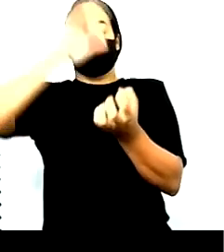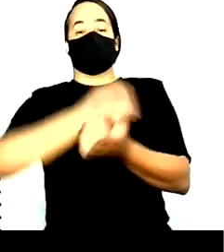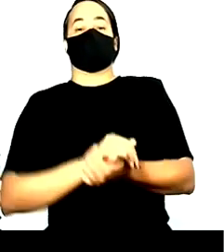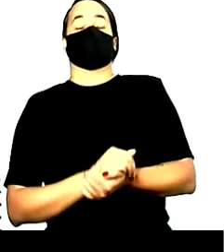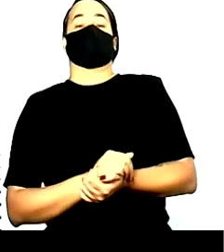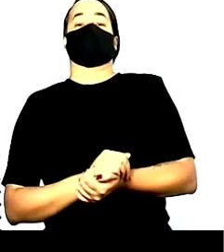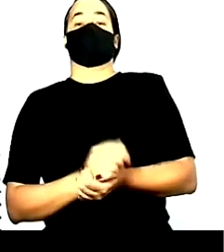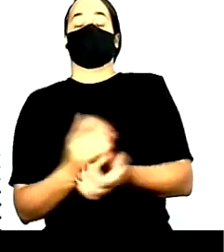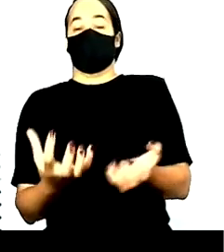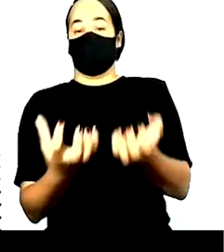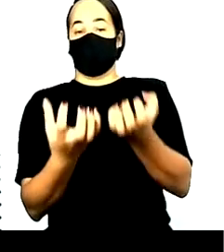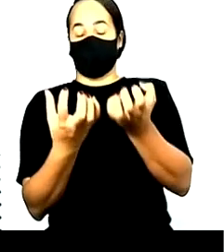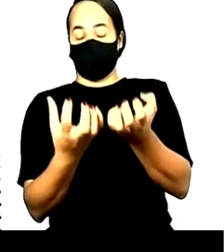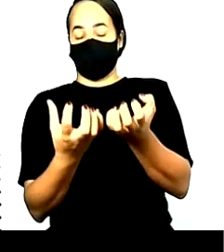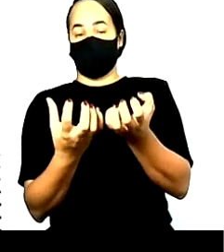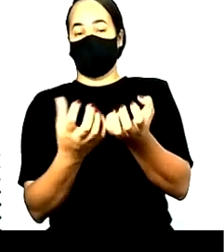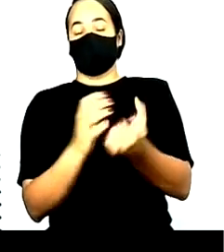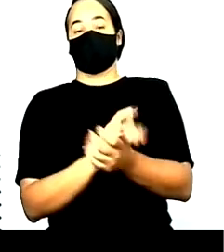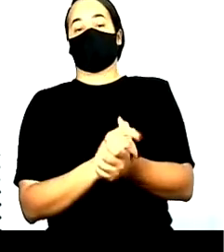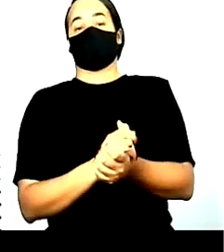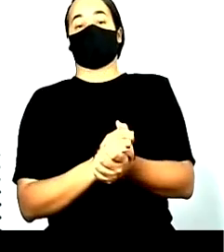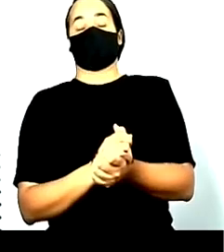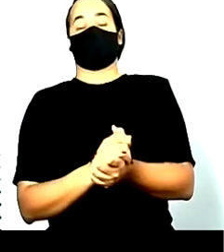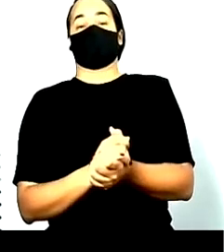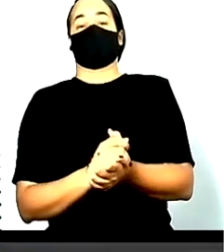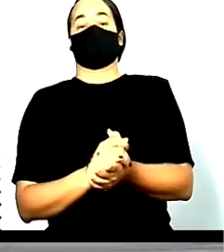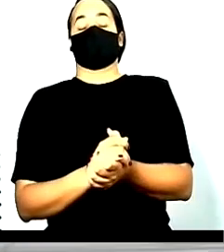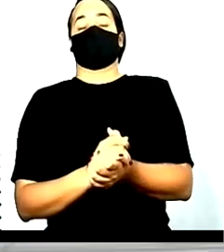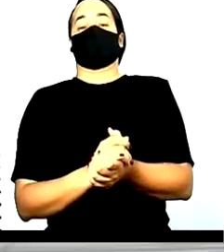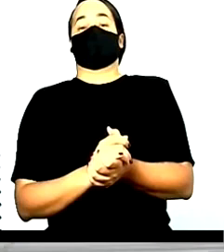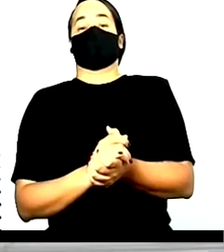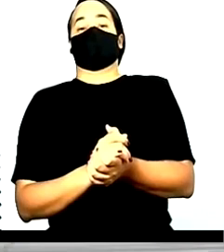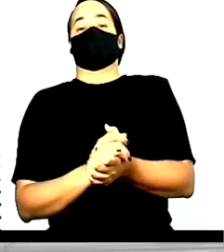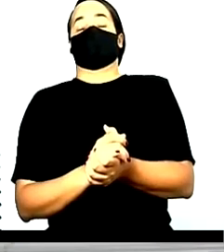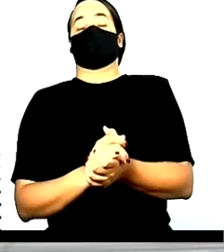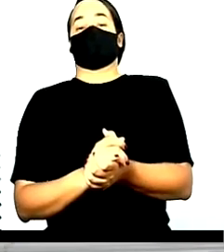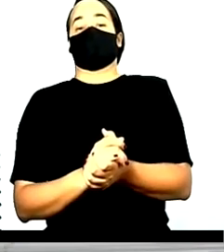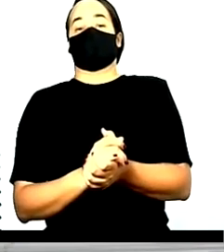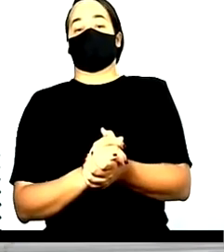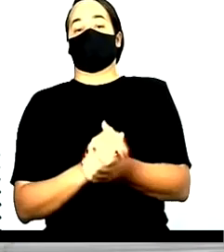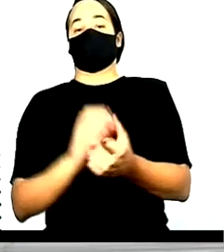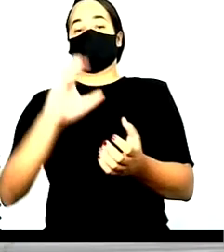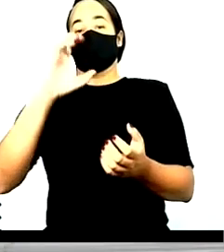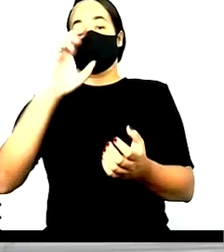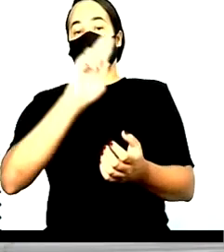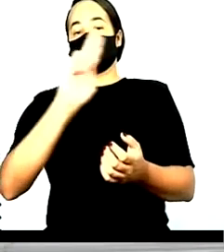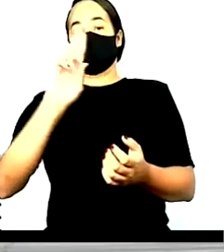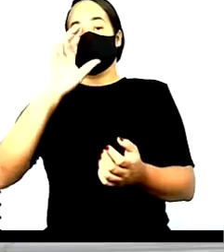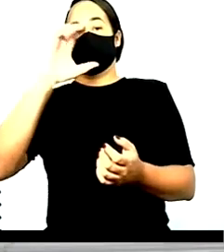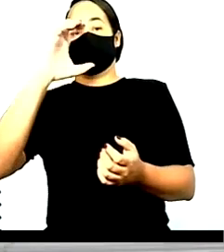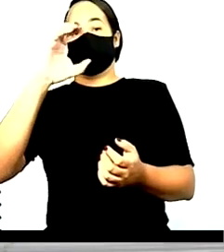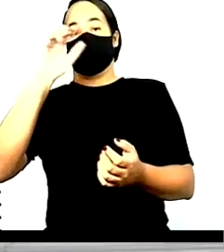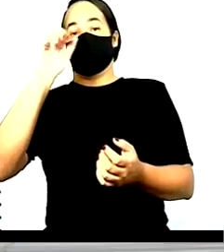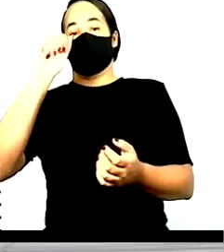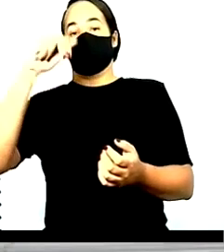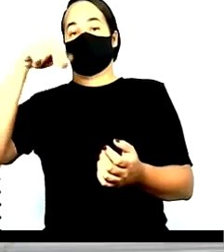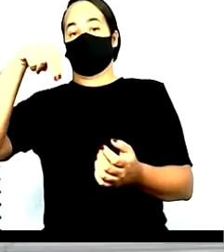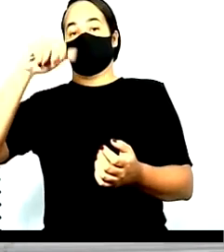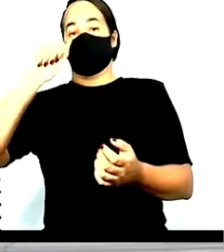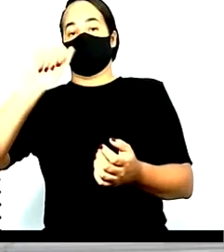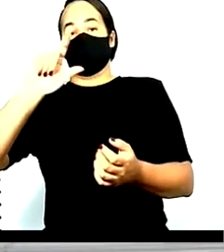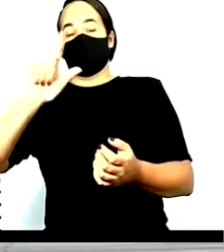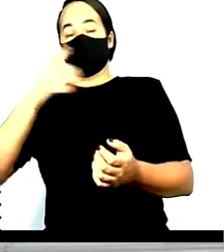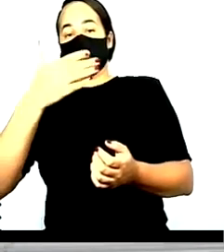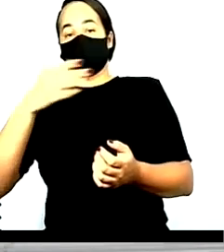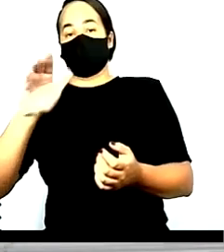de cada um dos epidídimos, vai passar pela virilha, através dos canais conhecidos como canais inguinais, vai seguir a trajetória